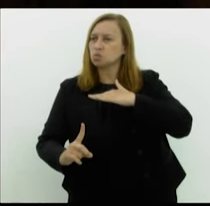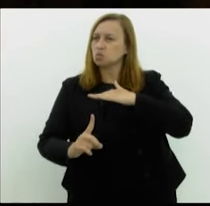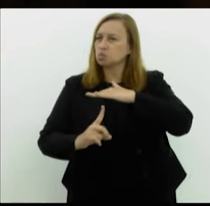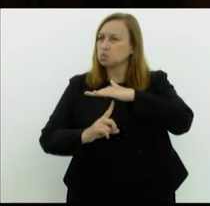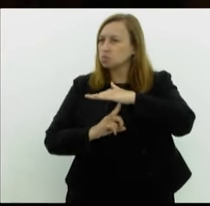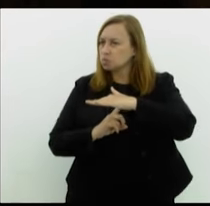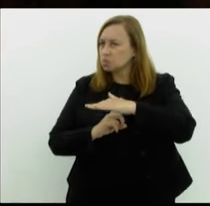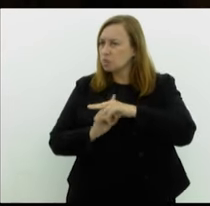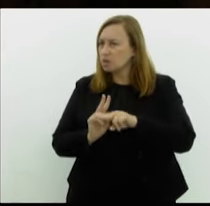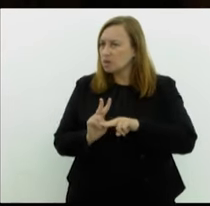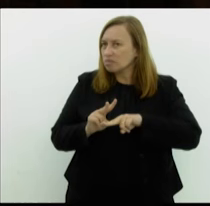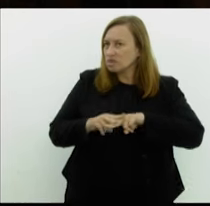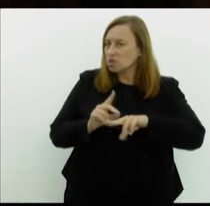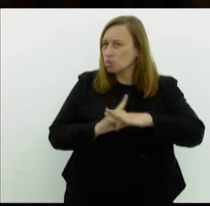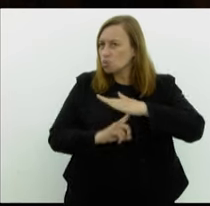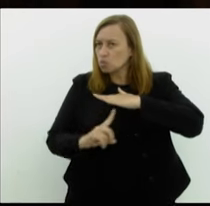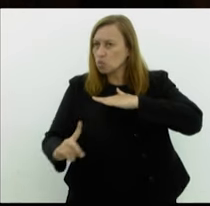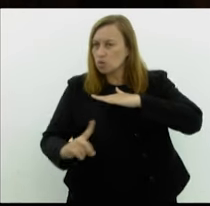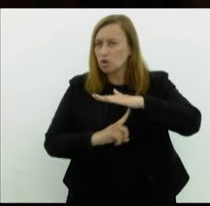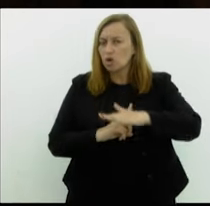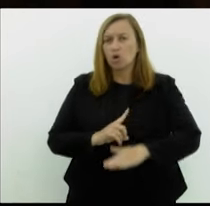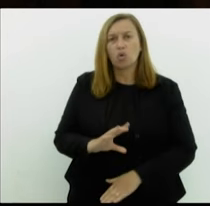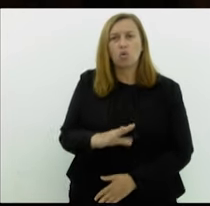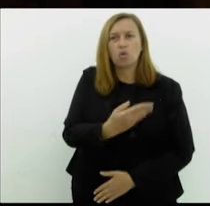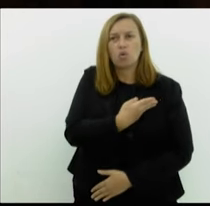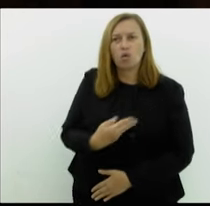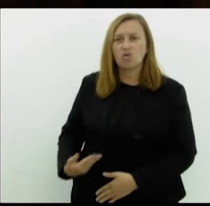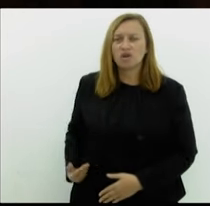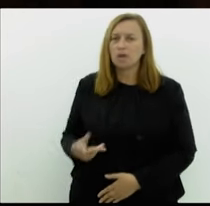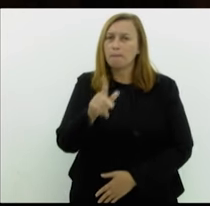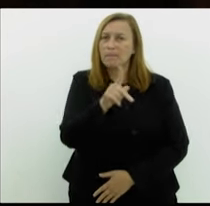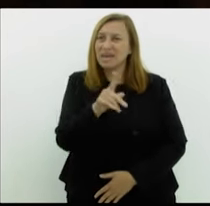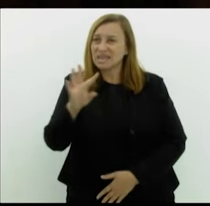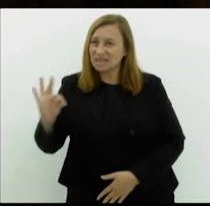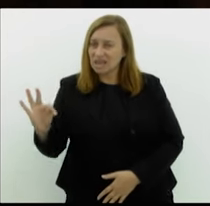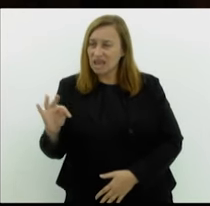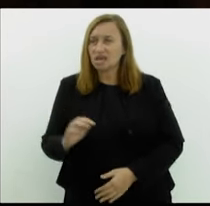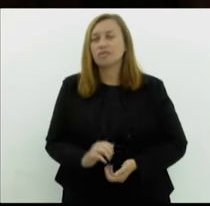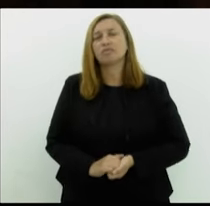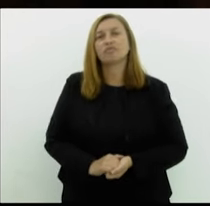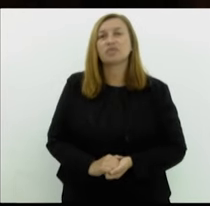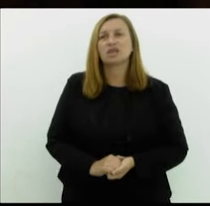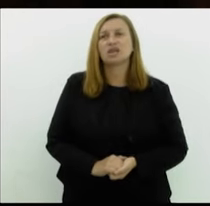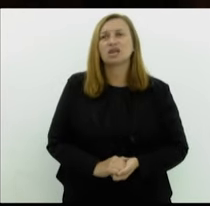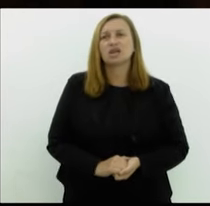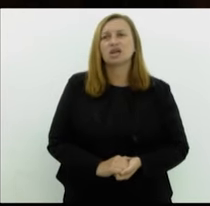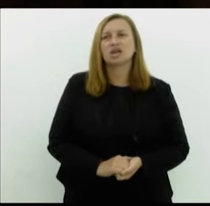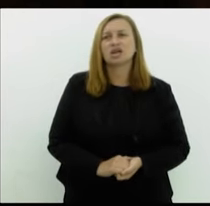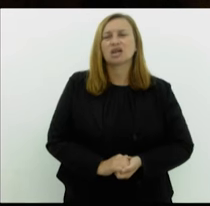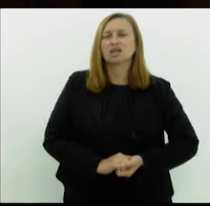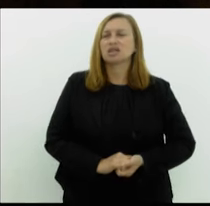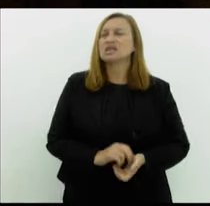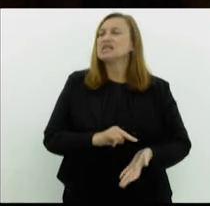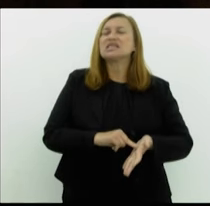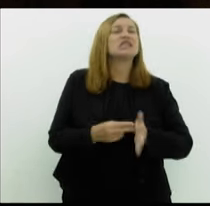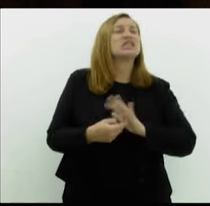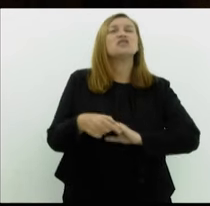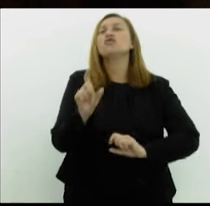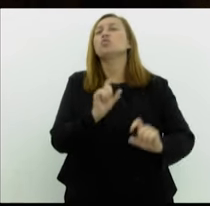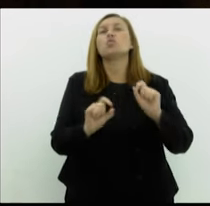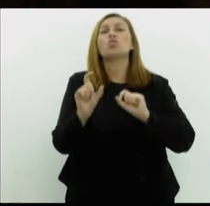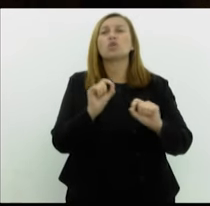atual governo federal, governo do PT, elas, no fundo, no fundo, além de significarem